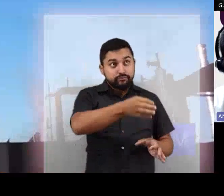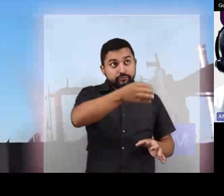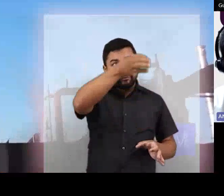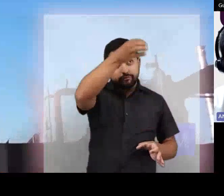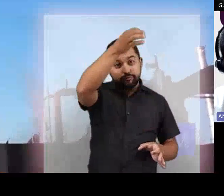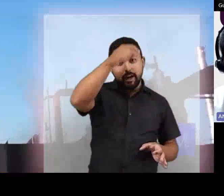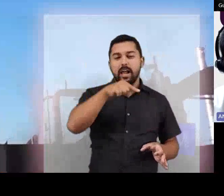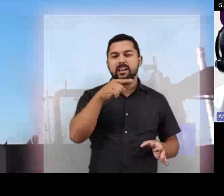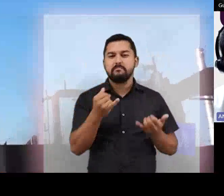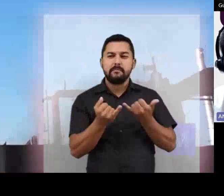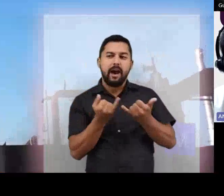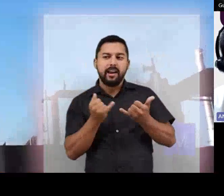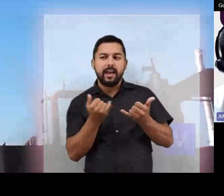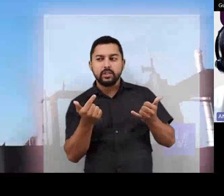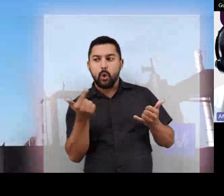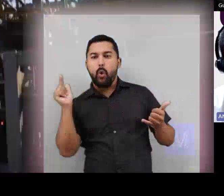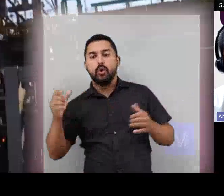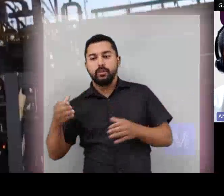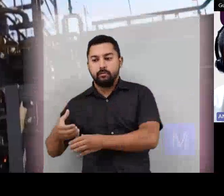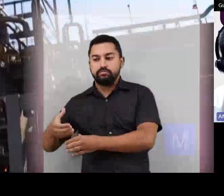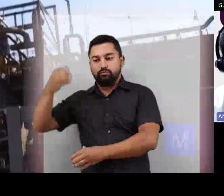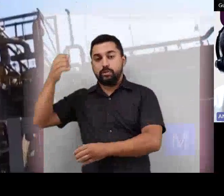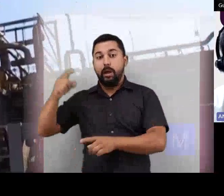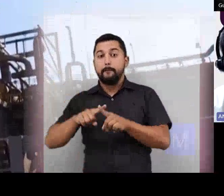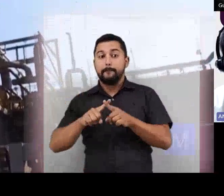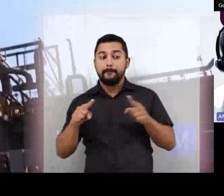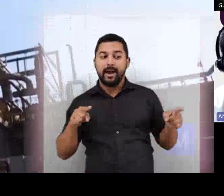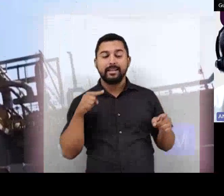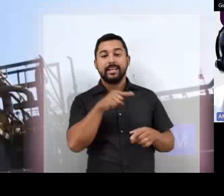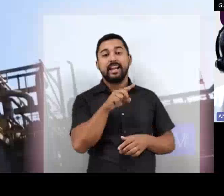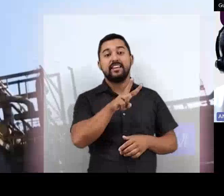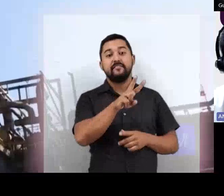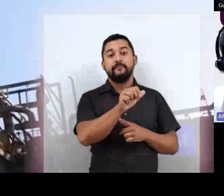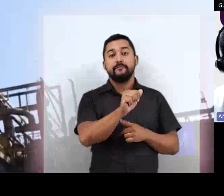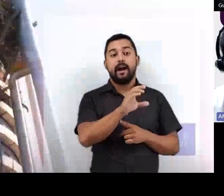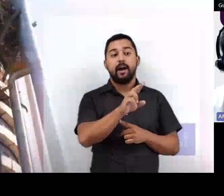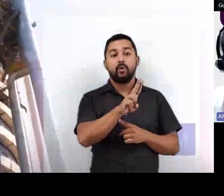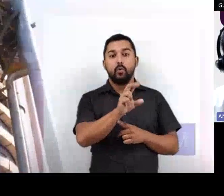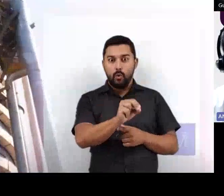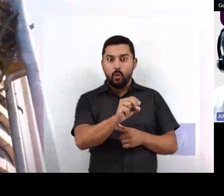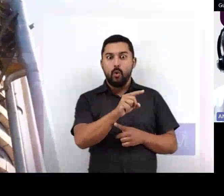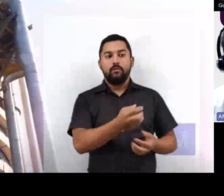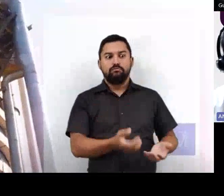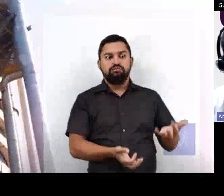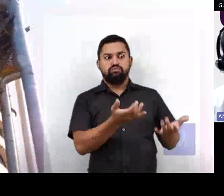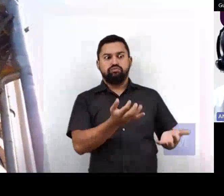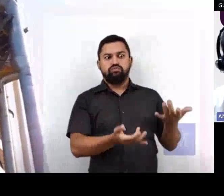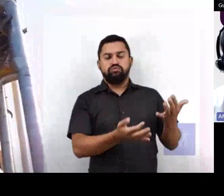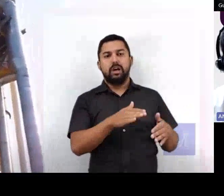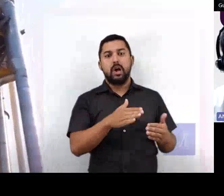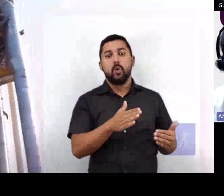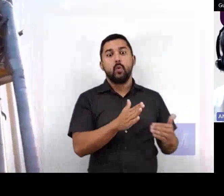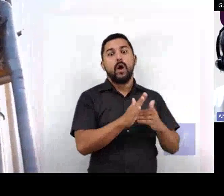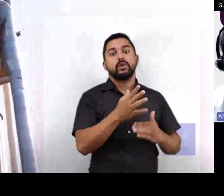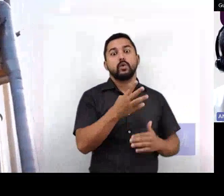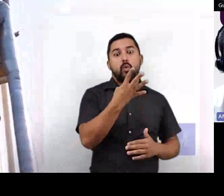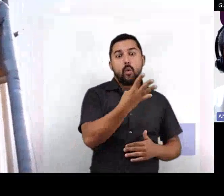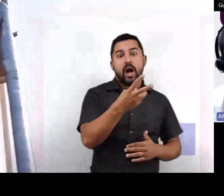destilação a vácuo funciona de um jeito muito parecido com a outra, mas como o próprio nome diz, ela usa vácuo e temperaturas bem altas,